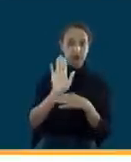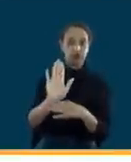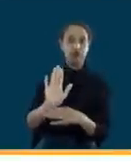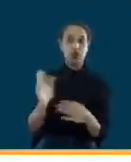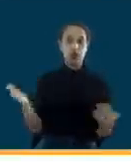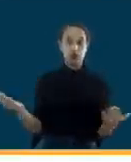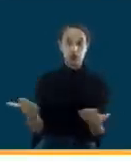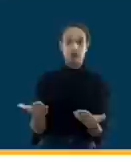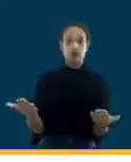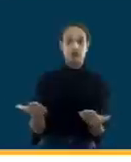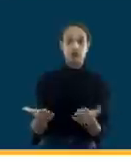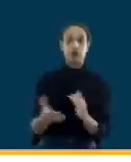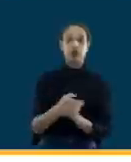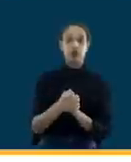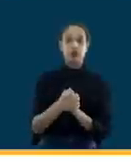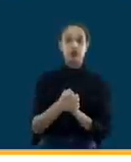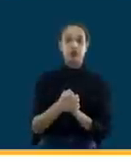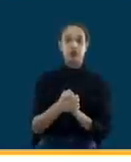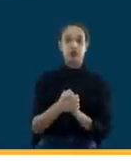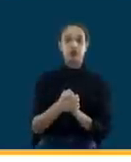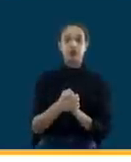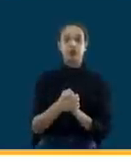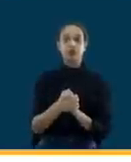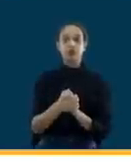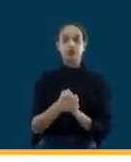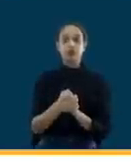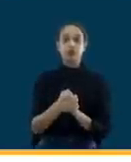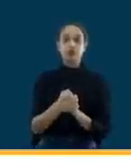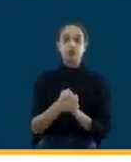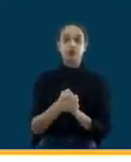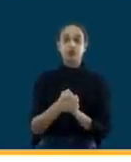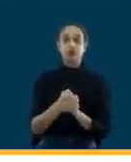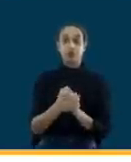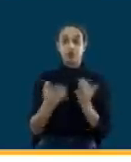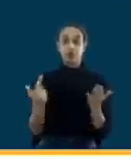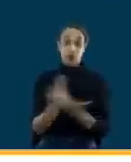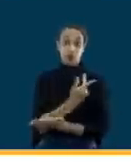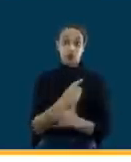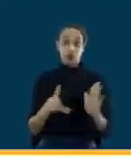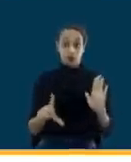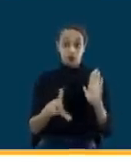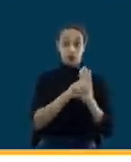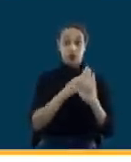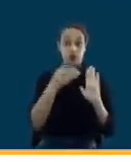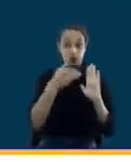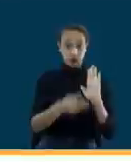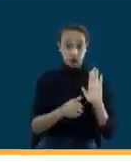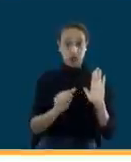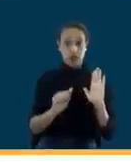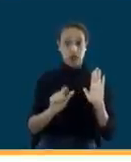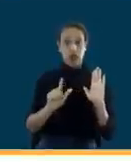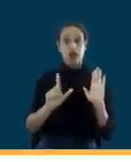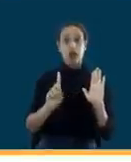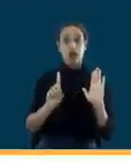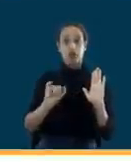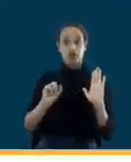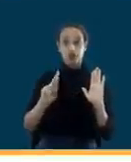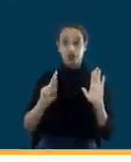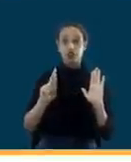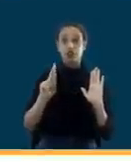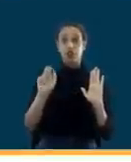com a vigência e a chegada da Lei Aldir Blanc, nós temos condição de poder, no mínimo,